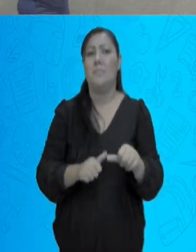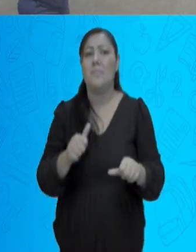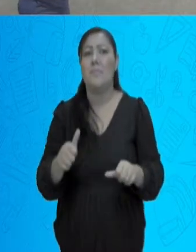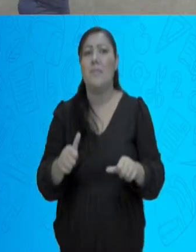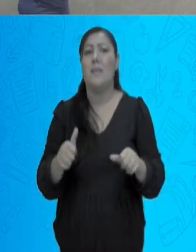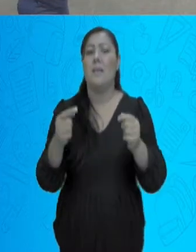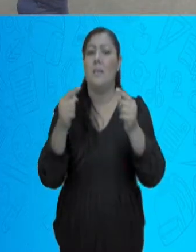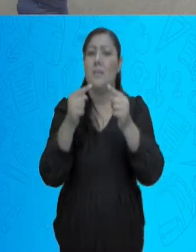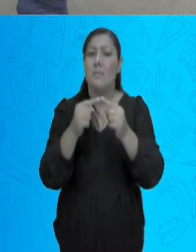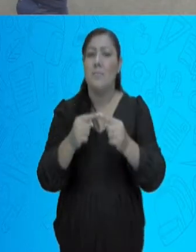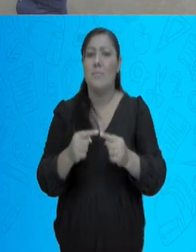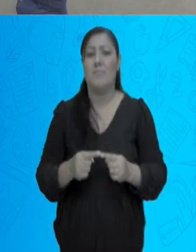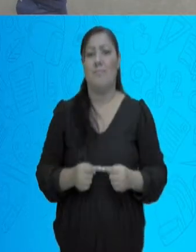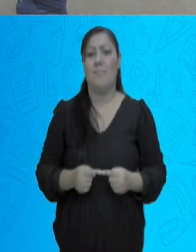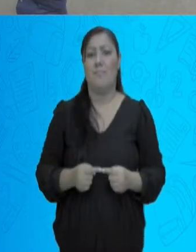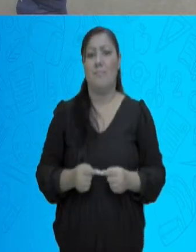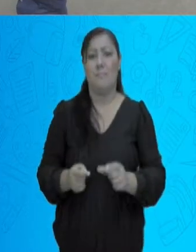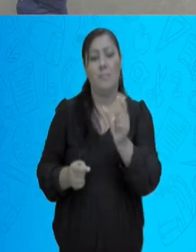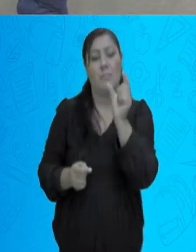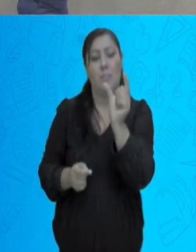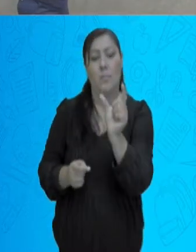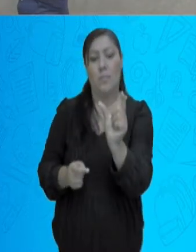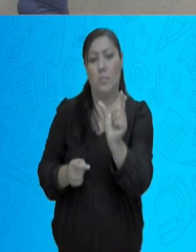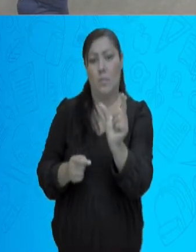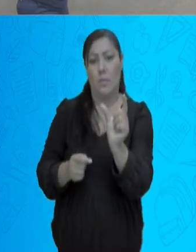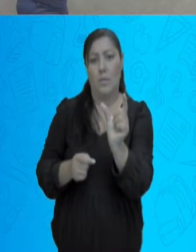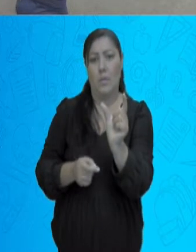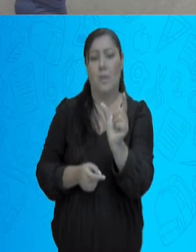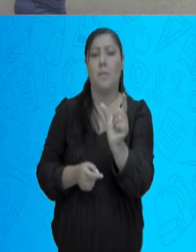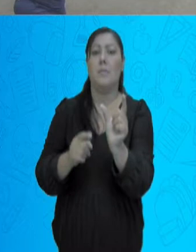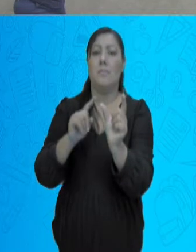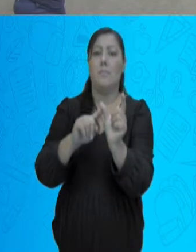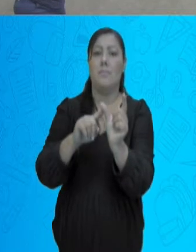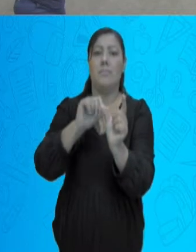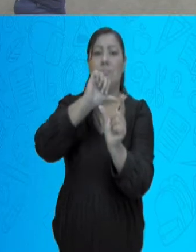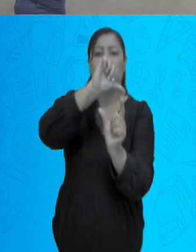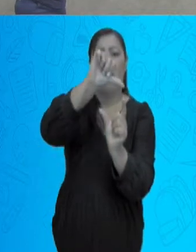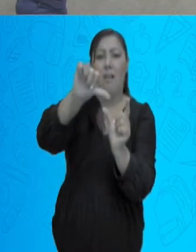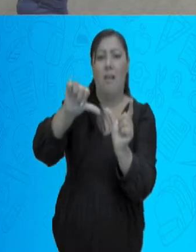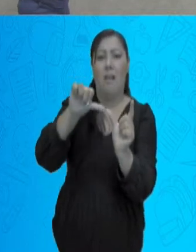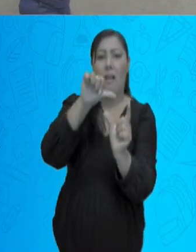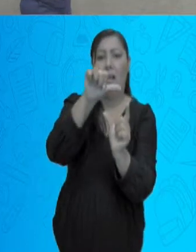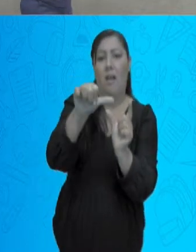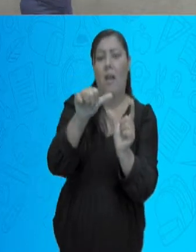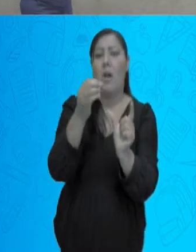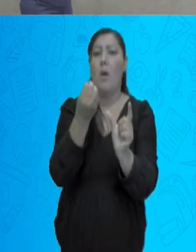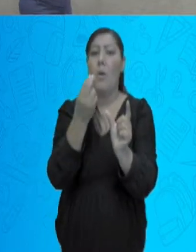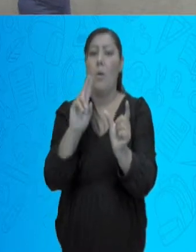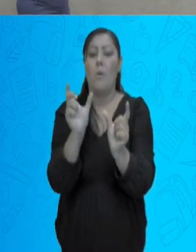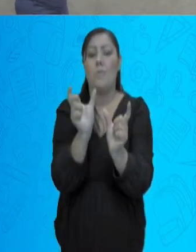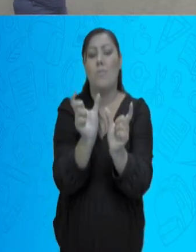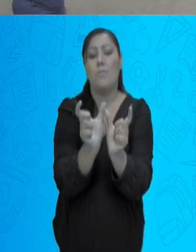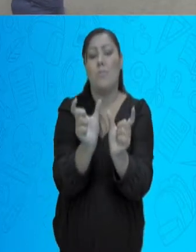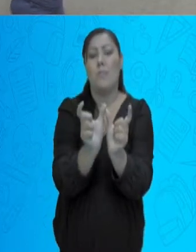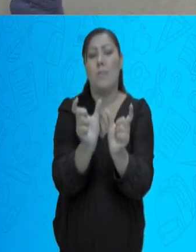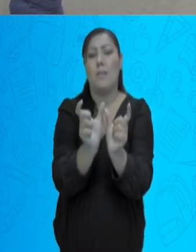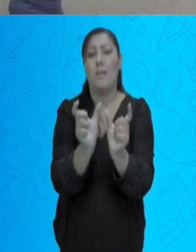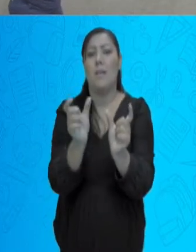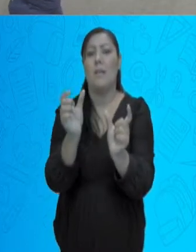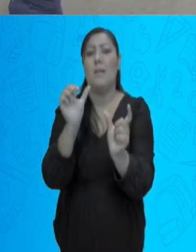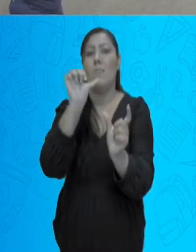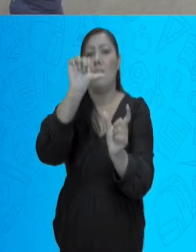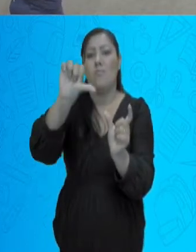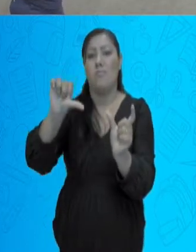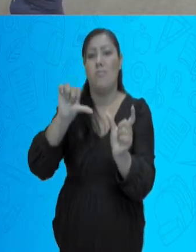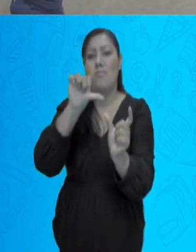uma alteração no radical ou também nas terminações. E são chamados de